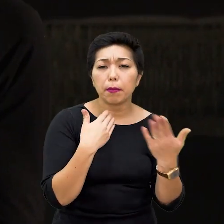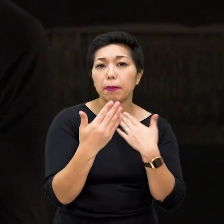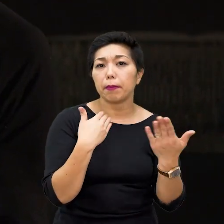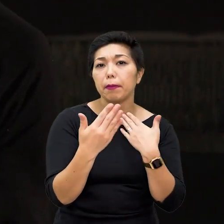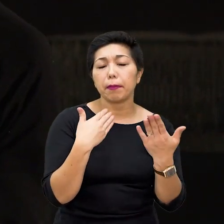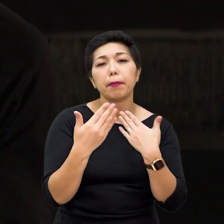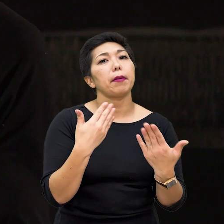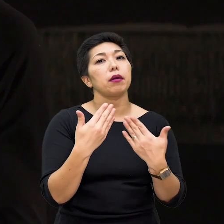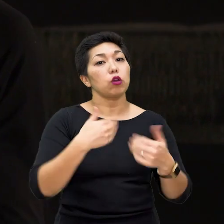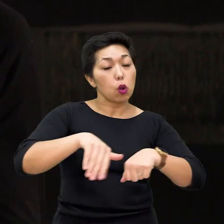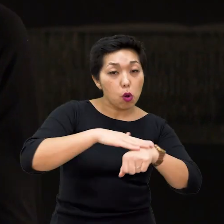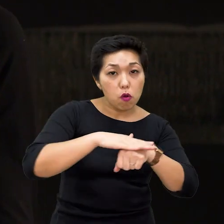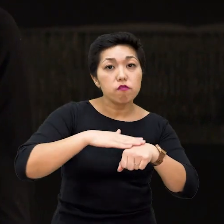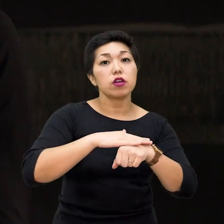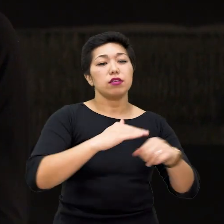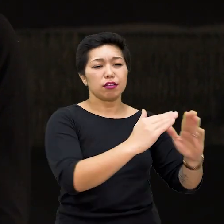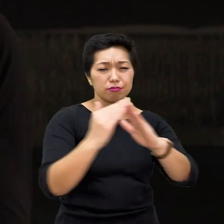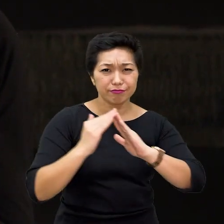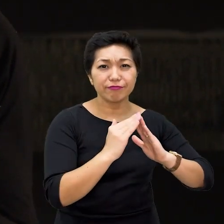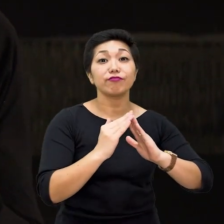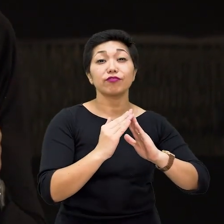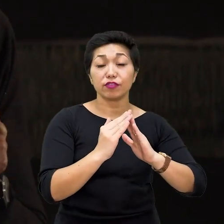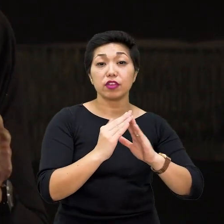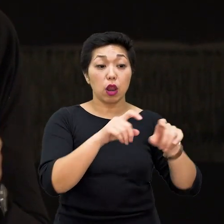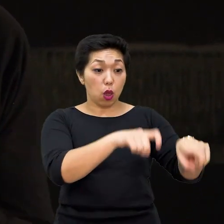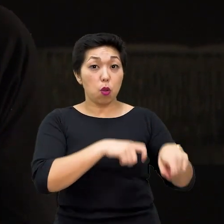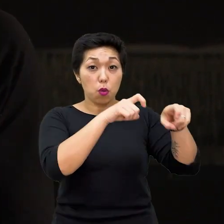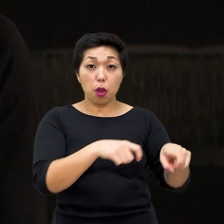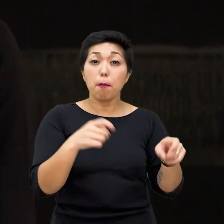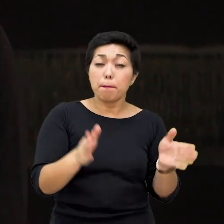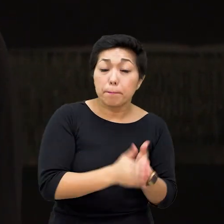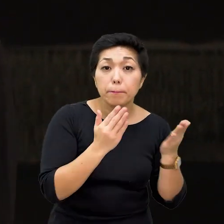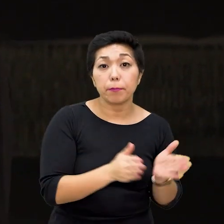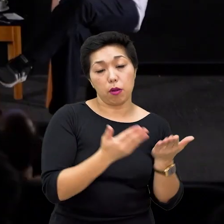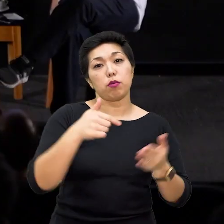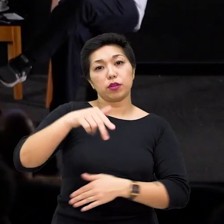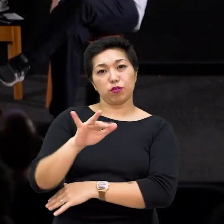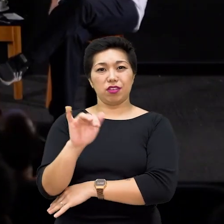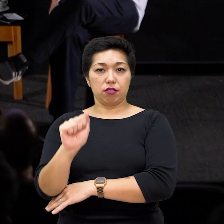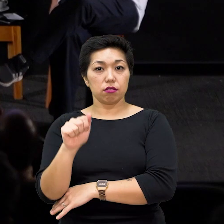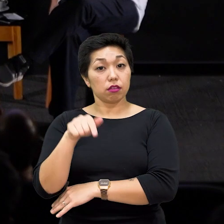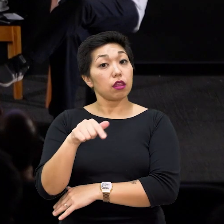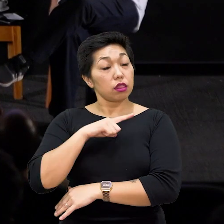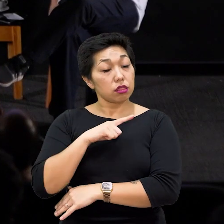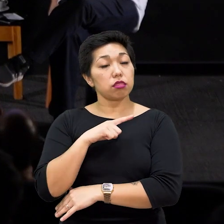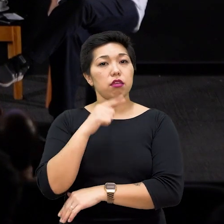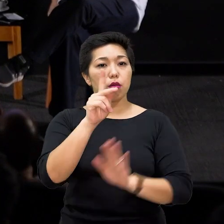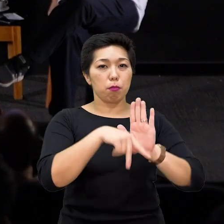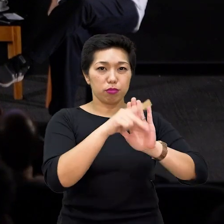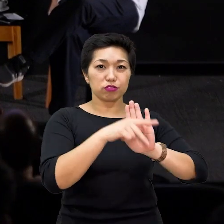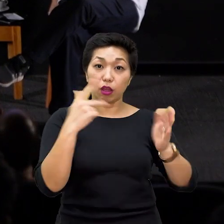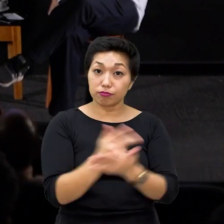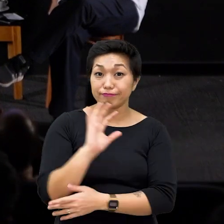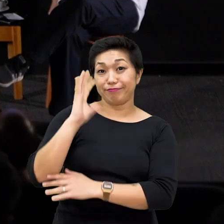que estão nas vilas rurais pobres do Quênia, onde a experiência está se realizando. E